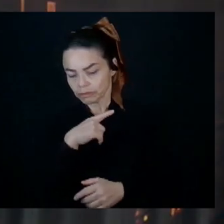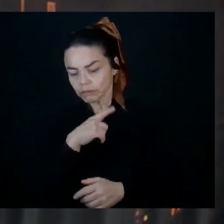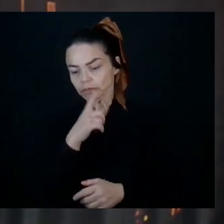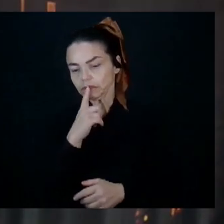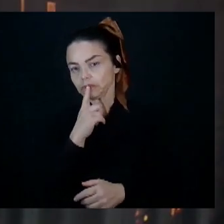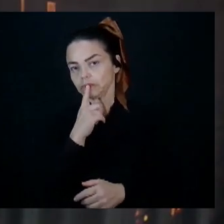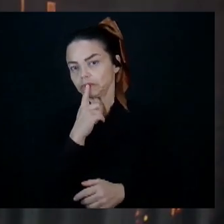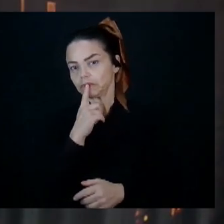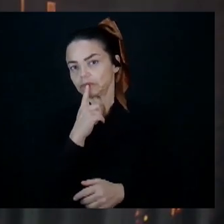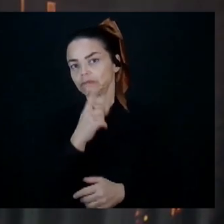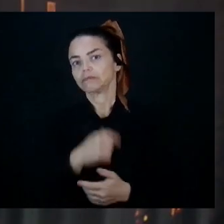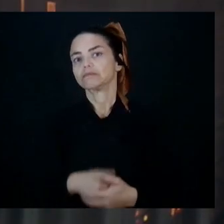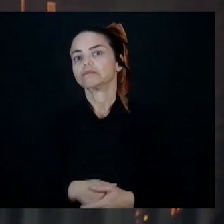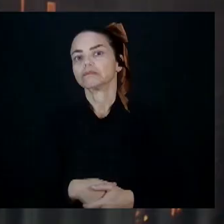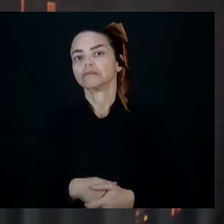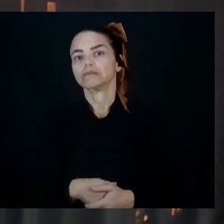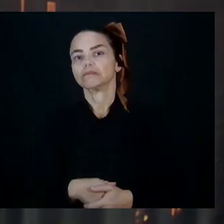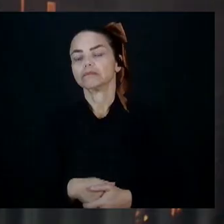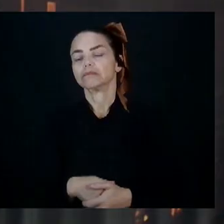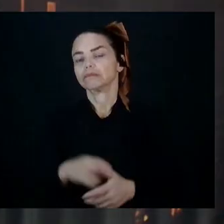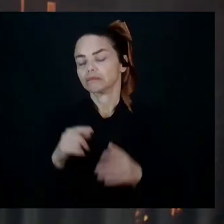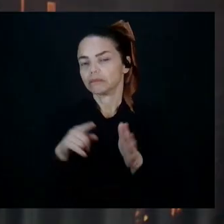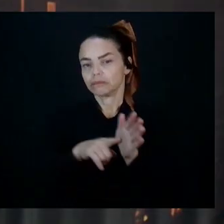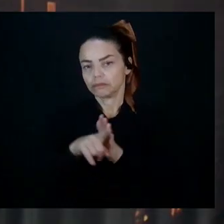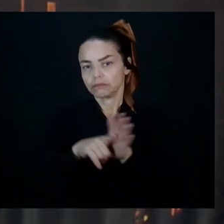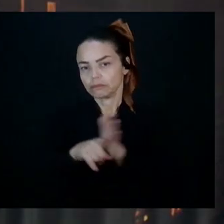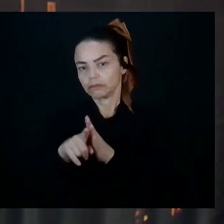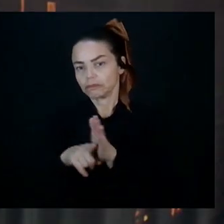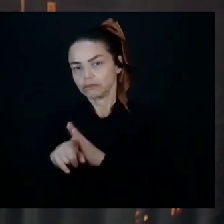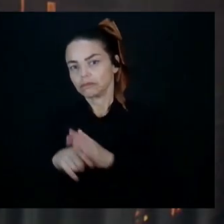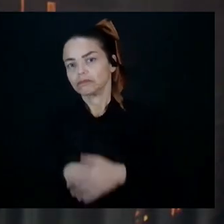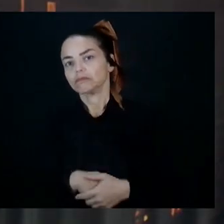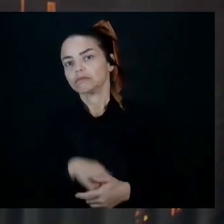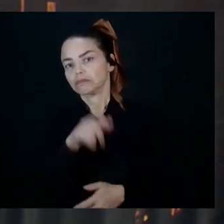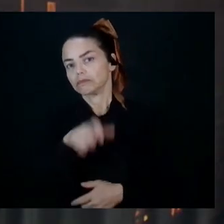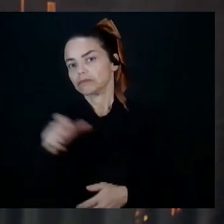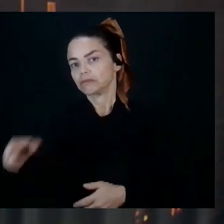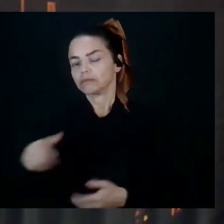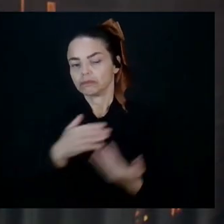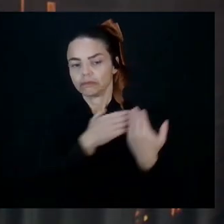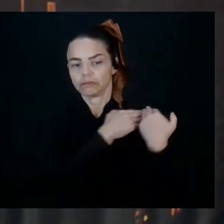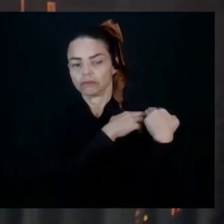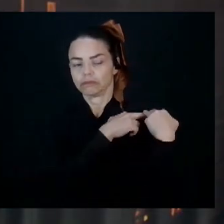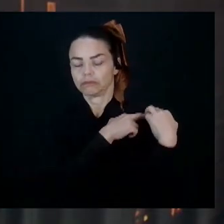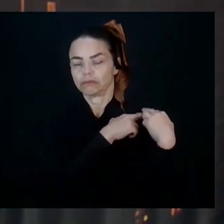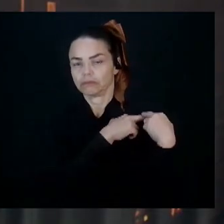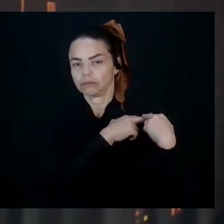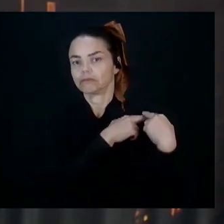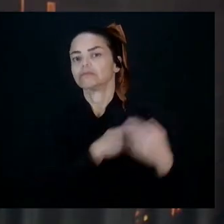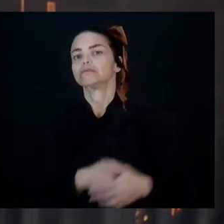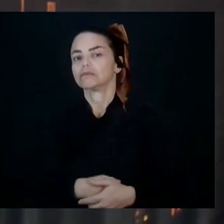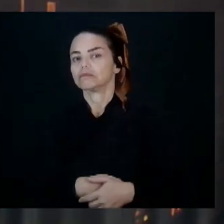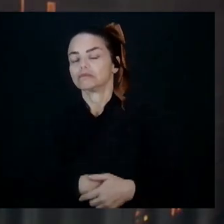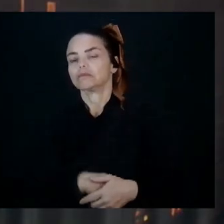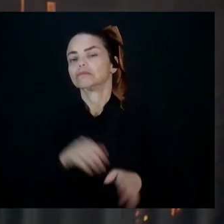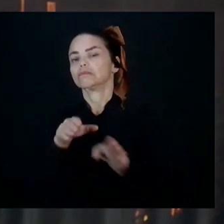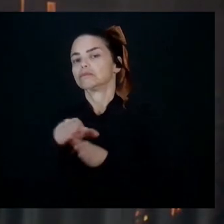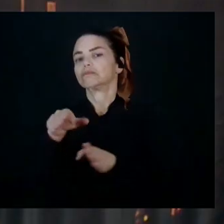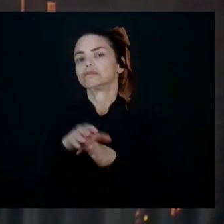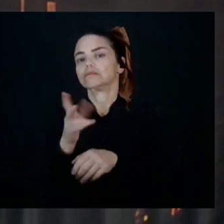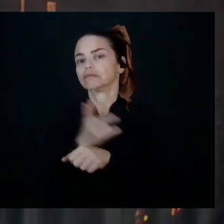ser investigado pelas pessoas responsáveis, né? Então eu oriento que busque,